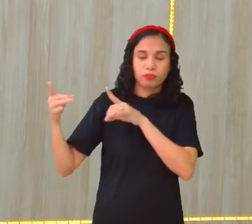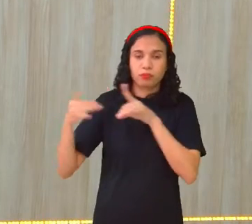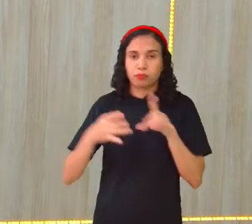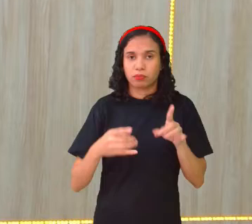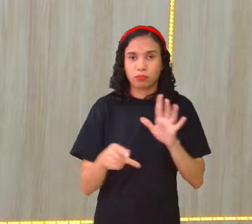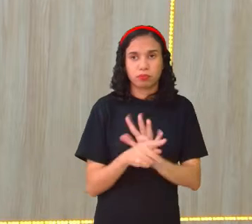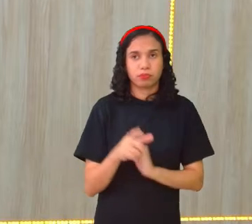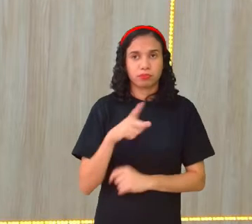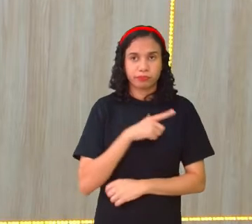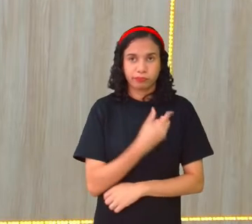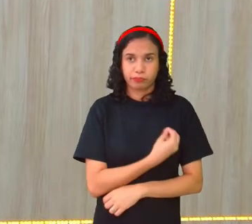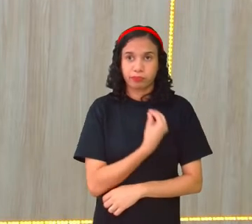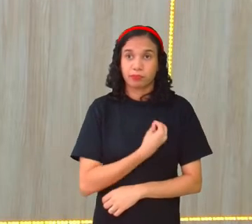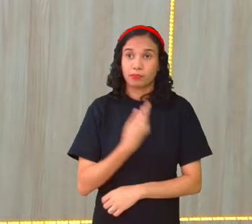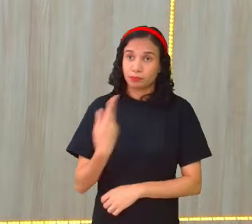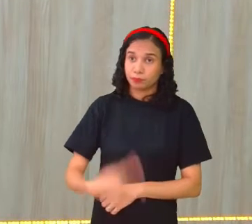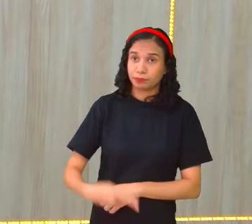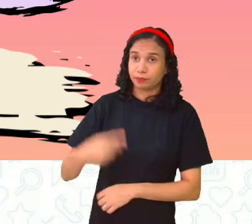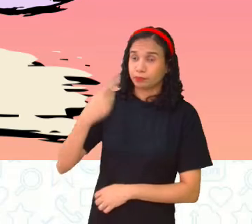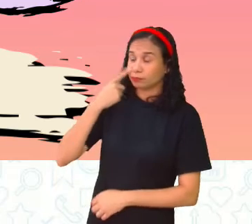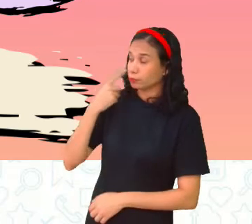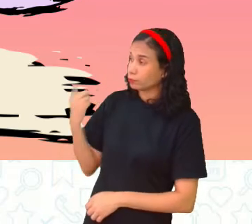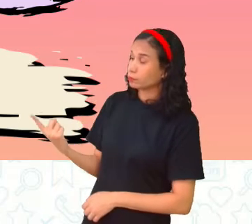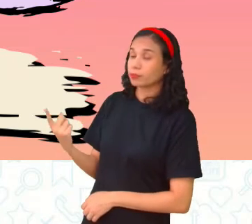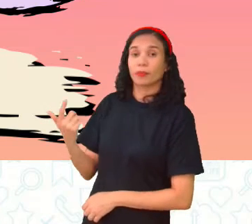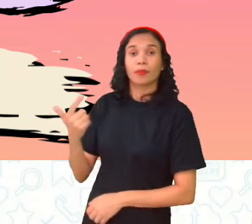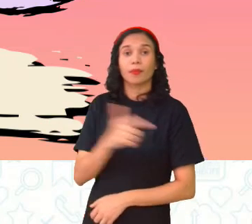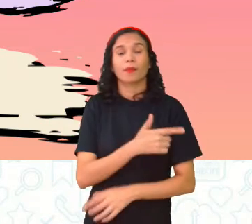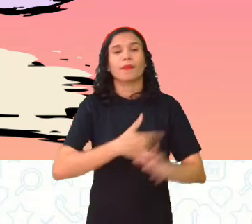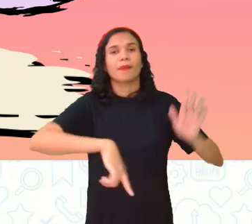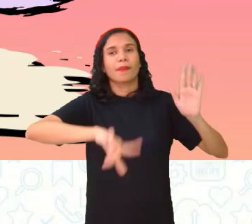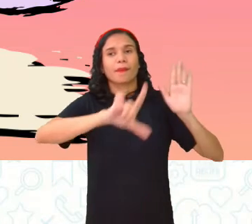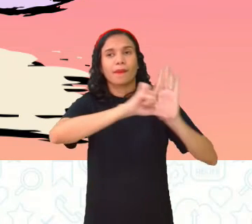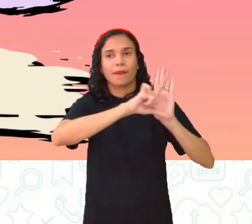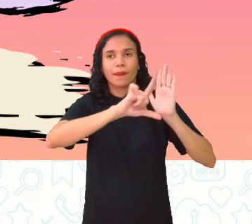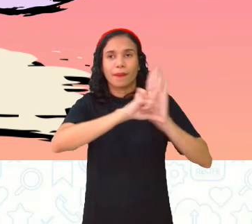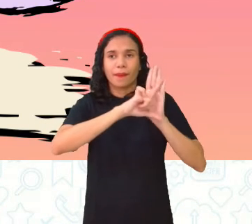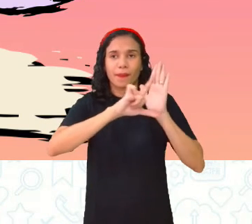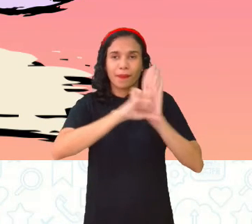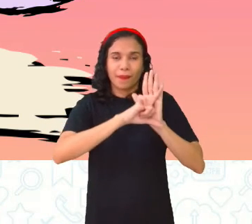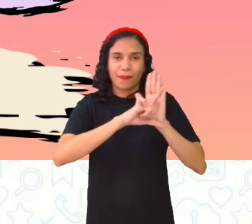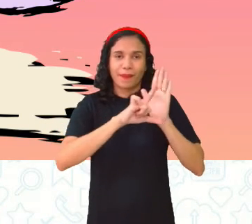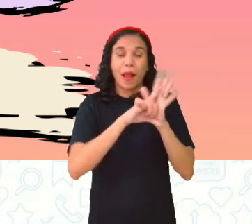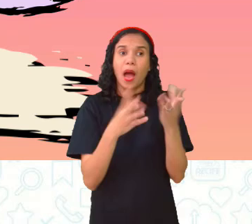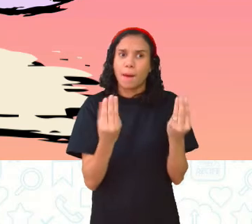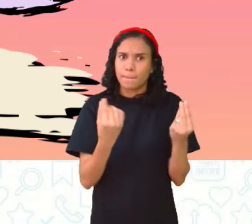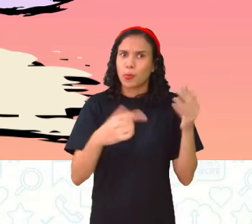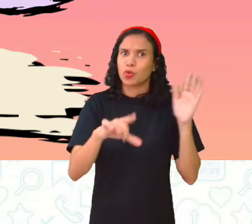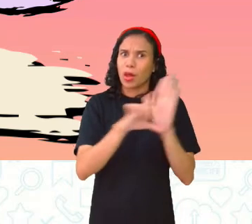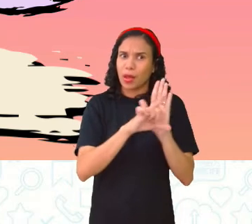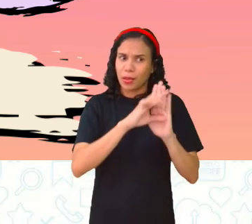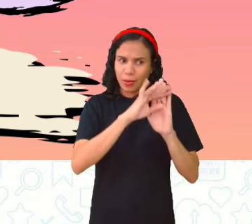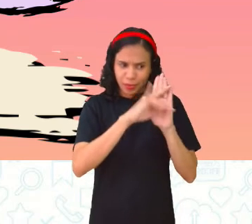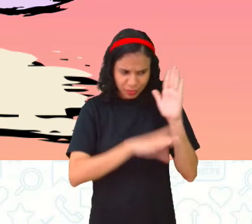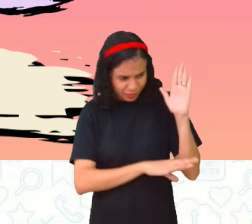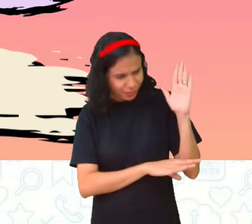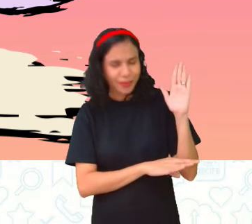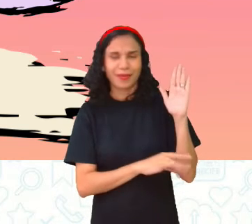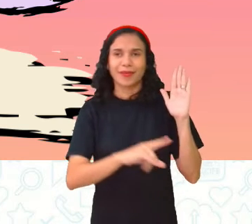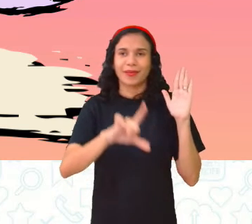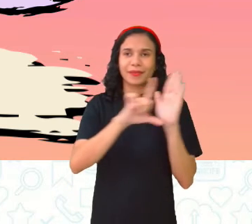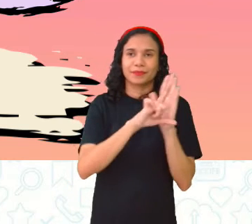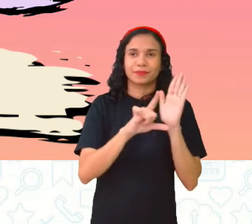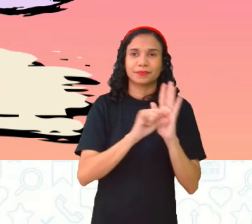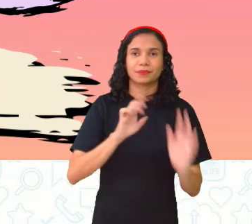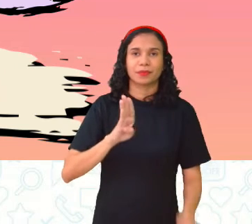escravizados aqui. Ok? E aí chega uma outra lei, certo? Lei, lá da Inglaterra. Pois é,